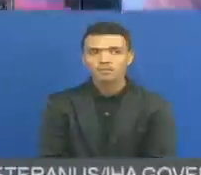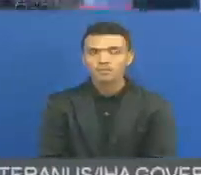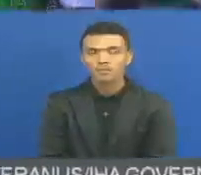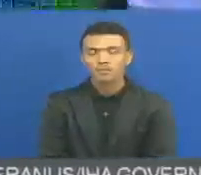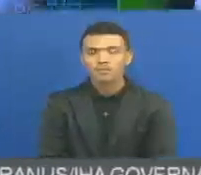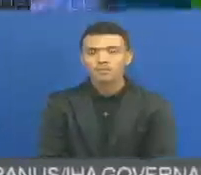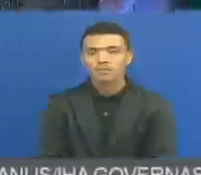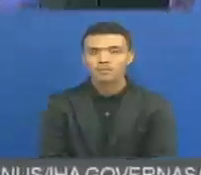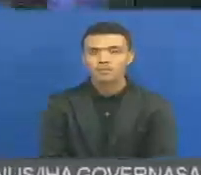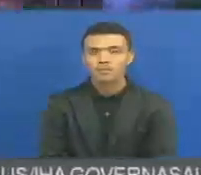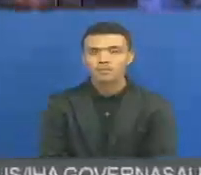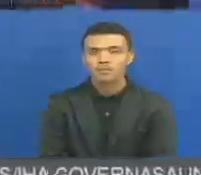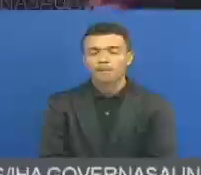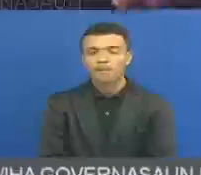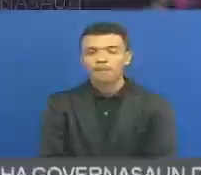Elisão.